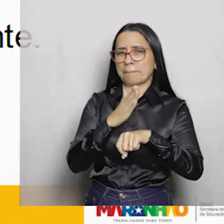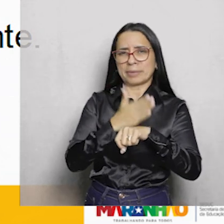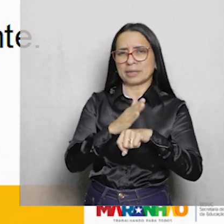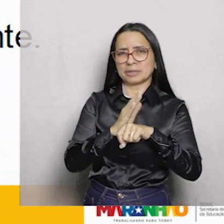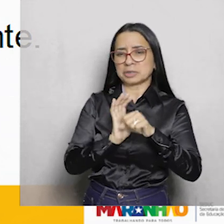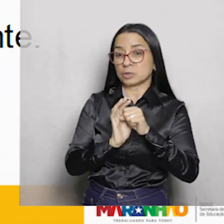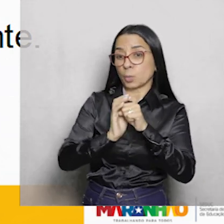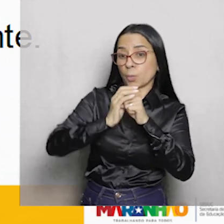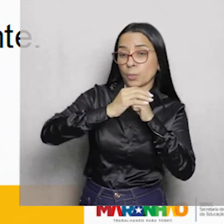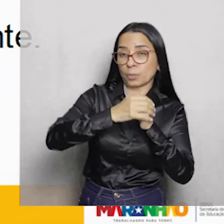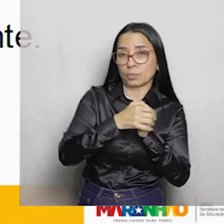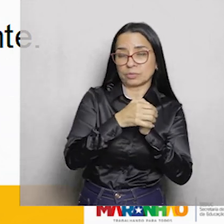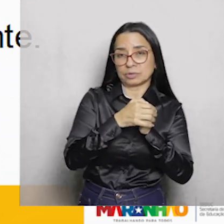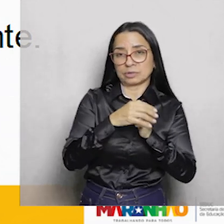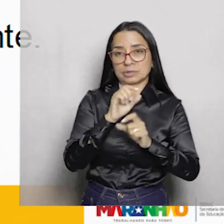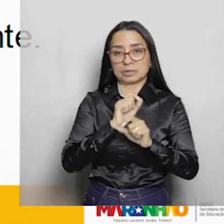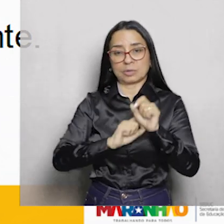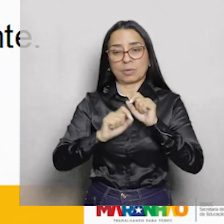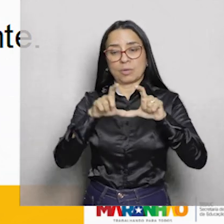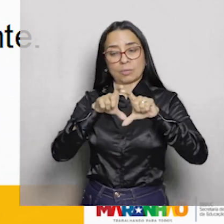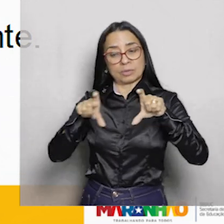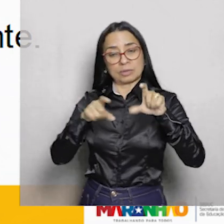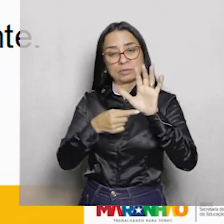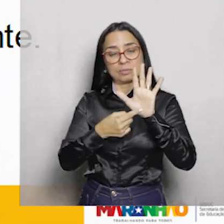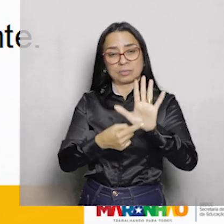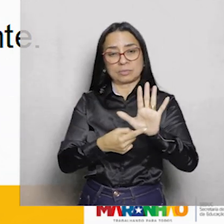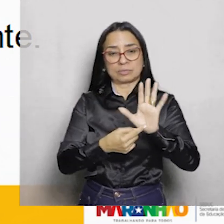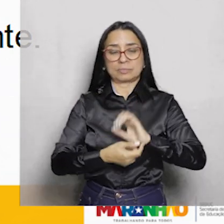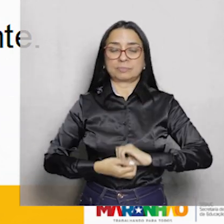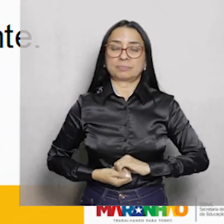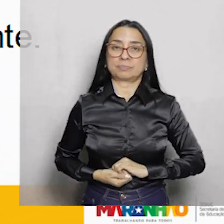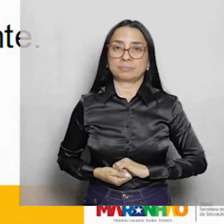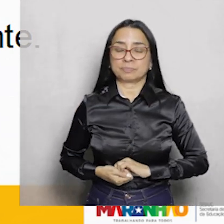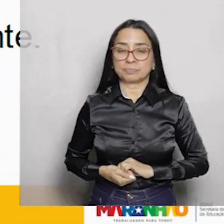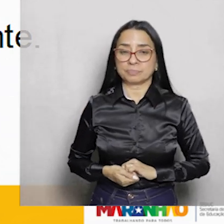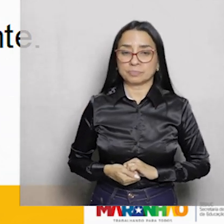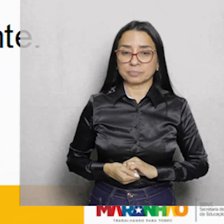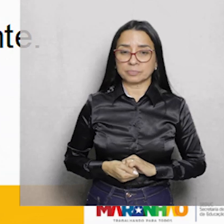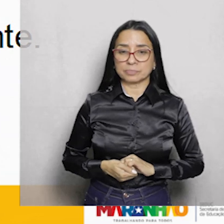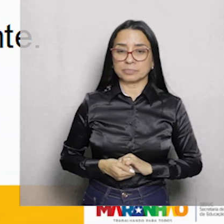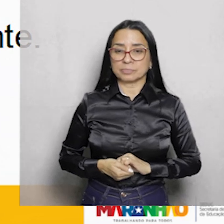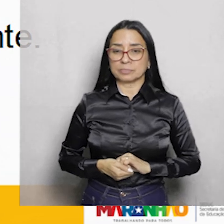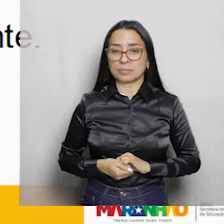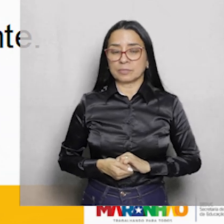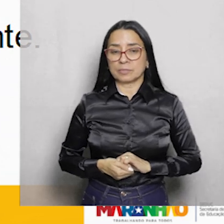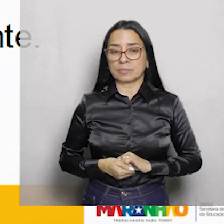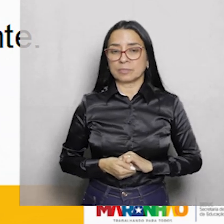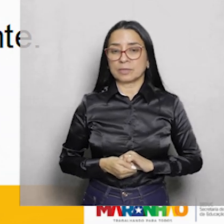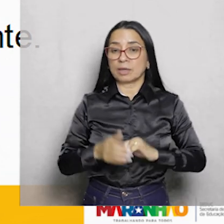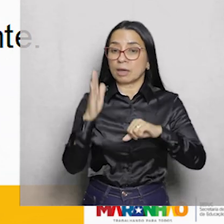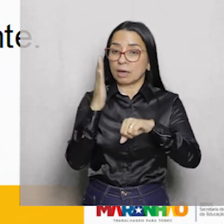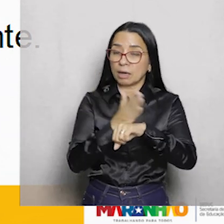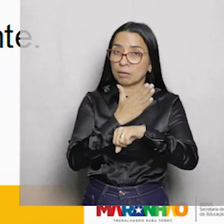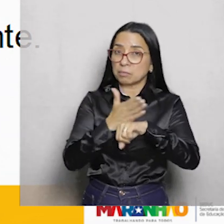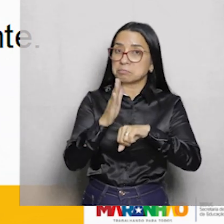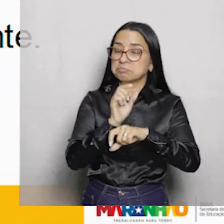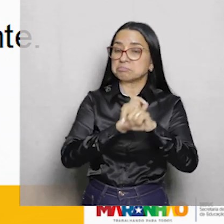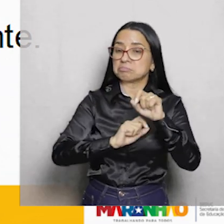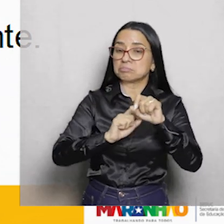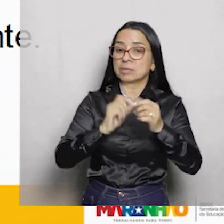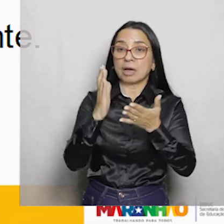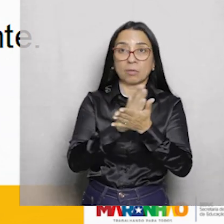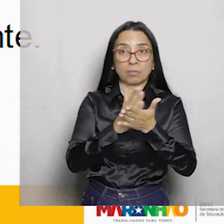ocultas, como o fragmento coloca. Conforme descrita no texto, algumas